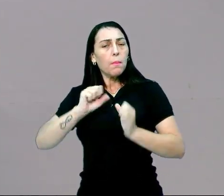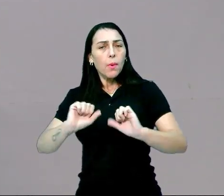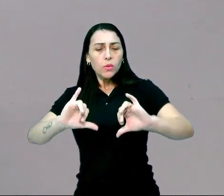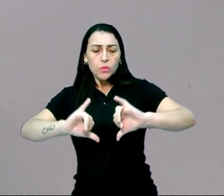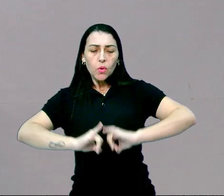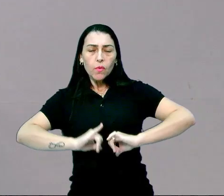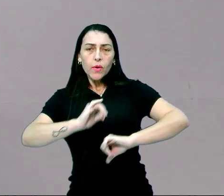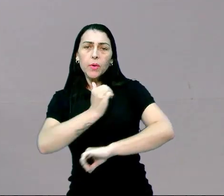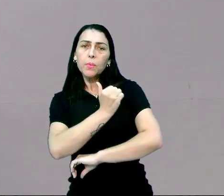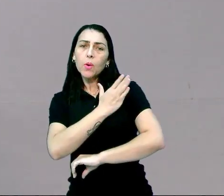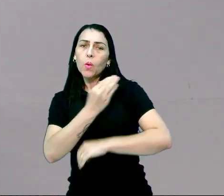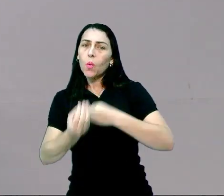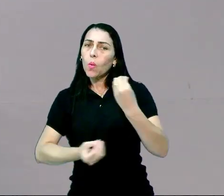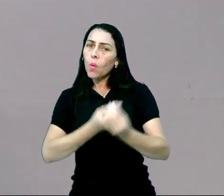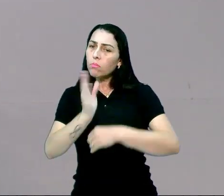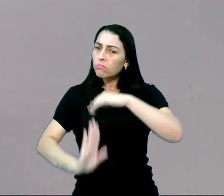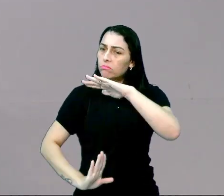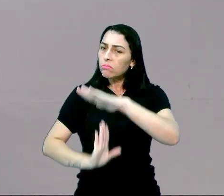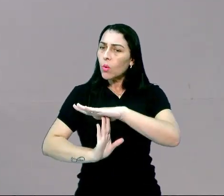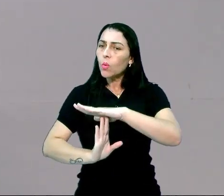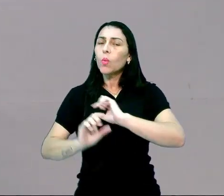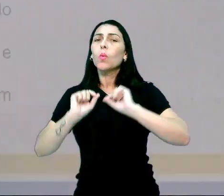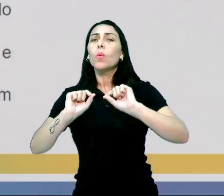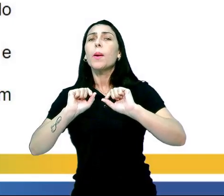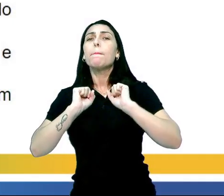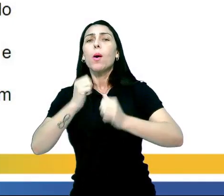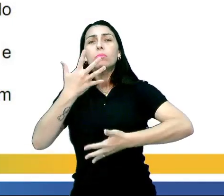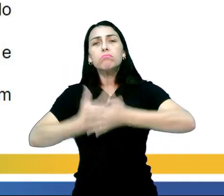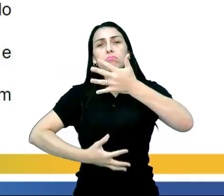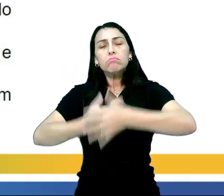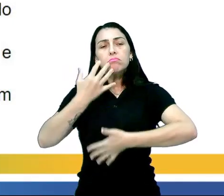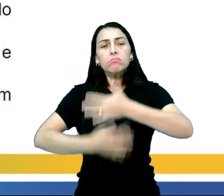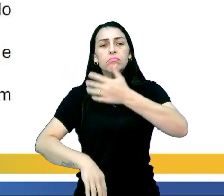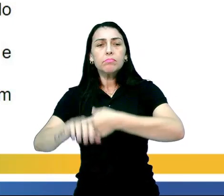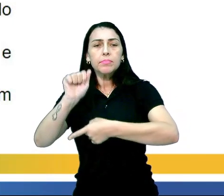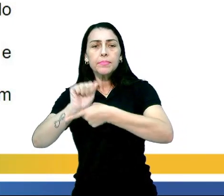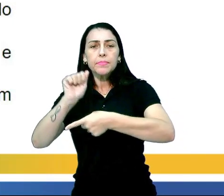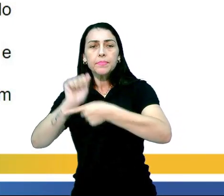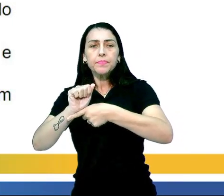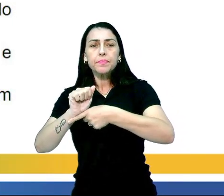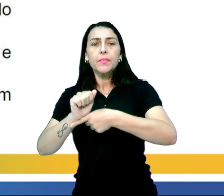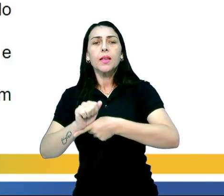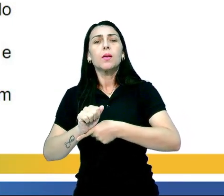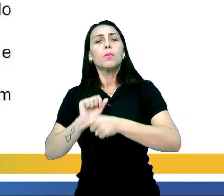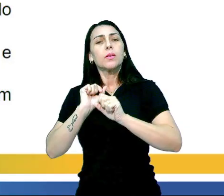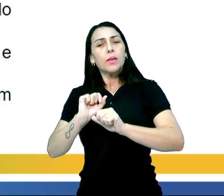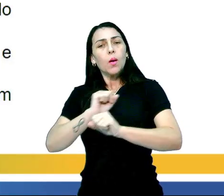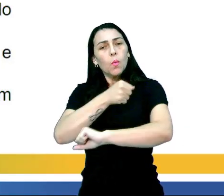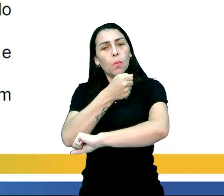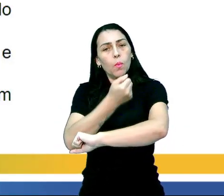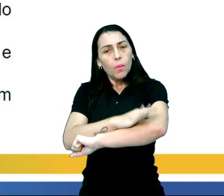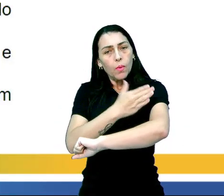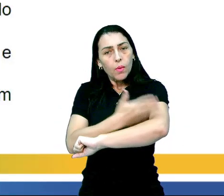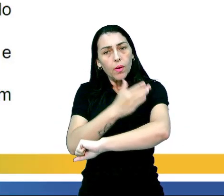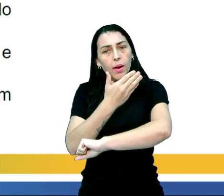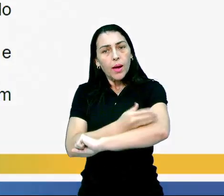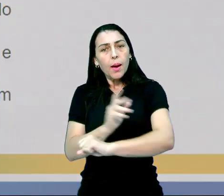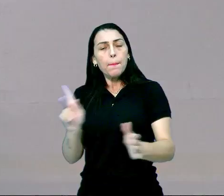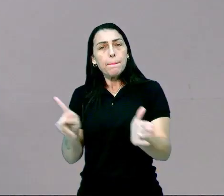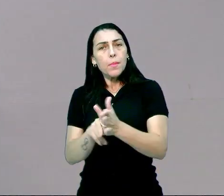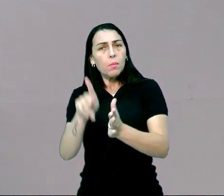de preconceito, como ela pode ser limitada, o que pode impedir? Vamos ver as alternativas? Por ser considerada uma